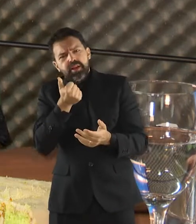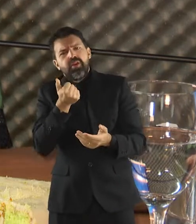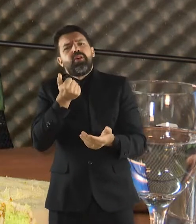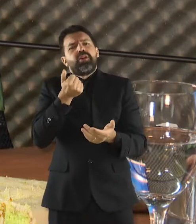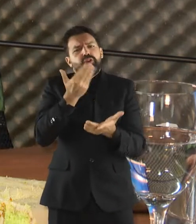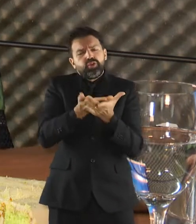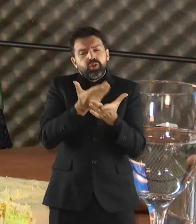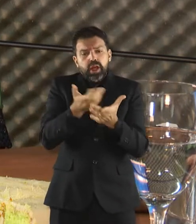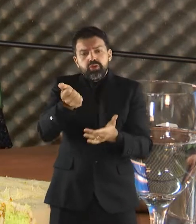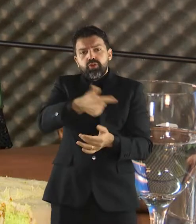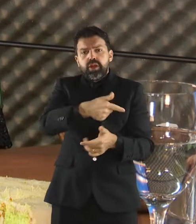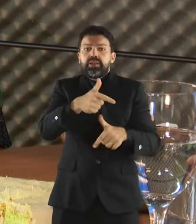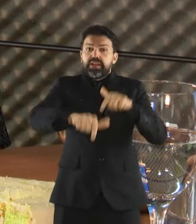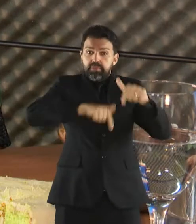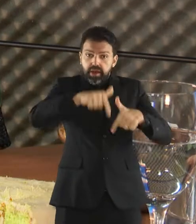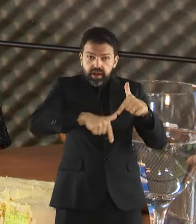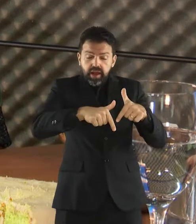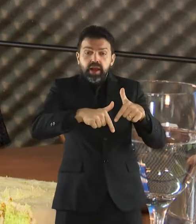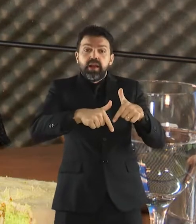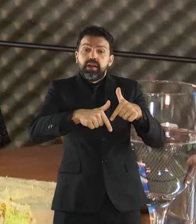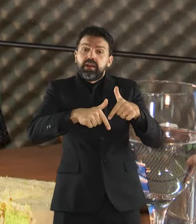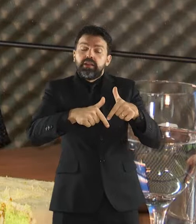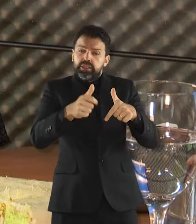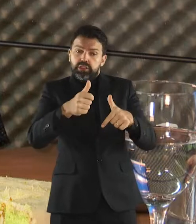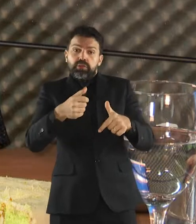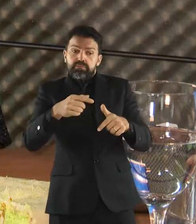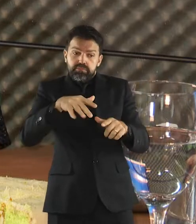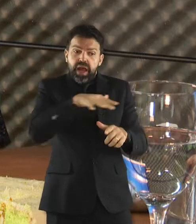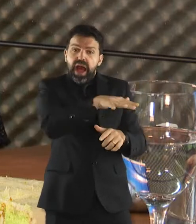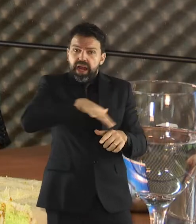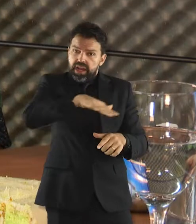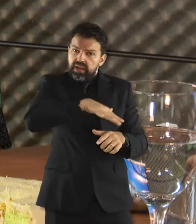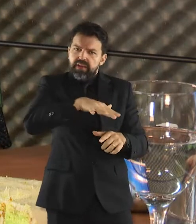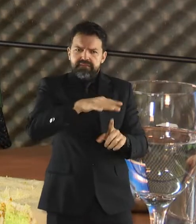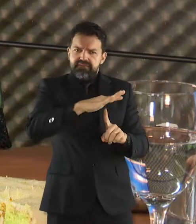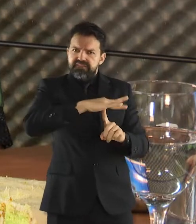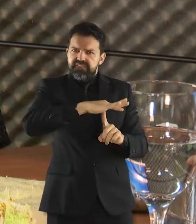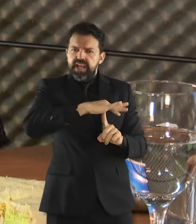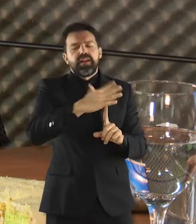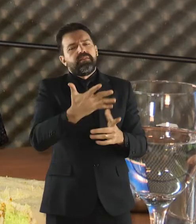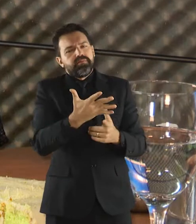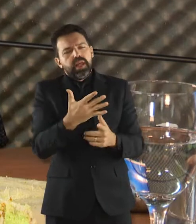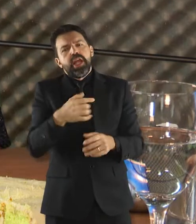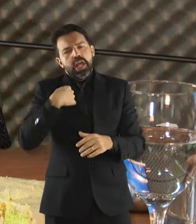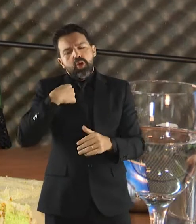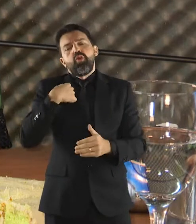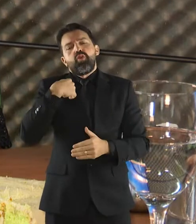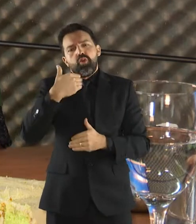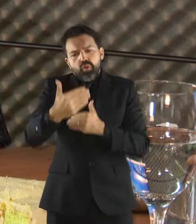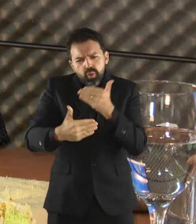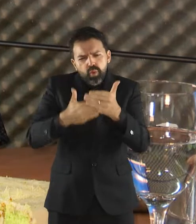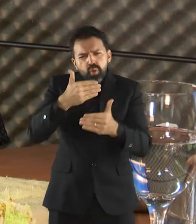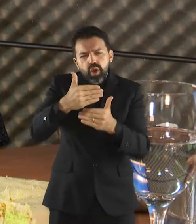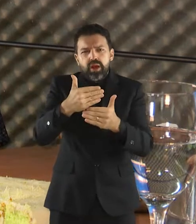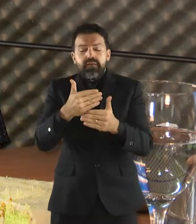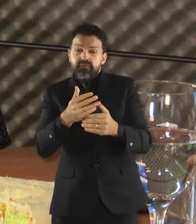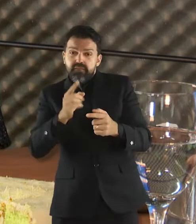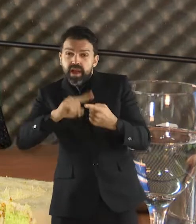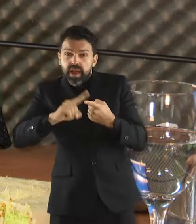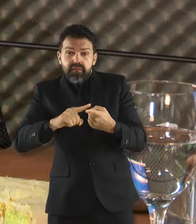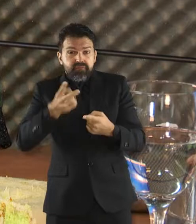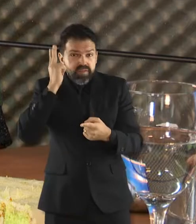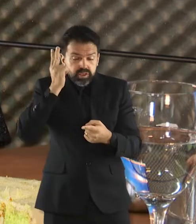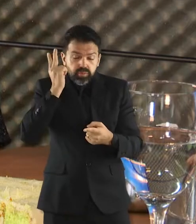do que trabalhando na vida da feira e tal. E eu prossegui, né? Eu prossegui, fiz vestibular, passei,